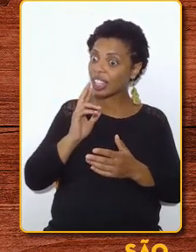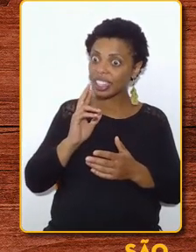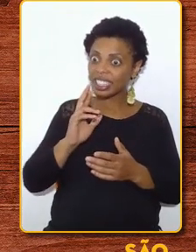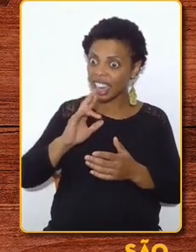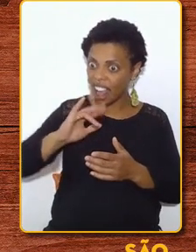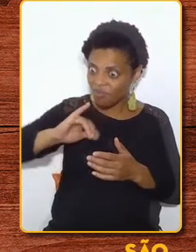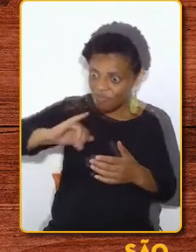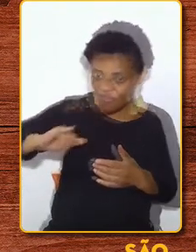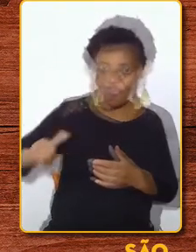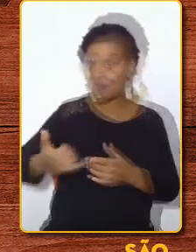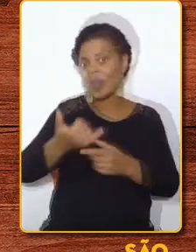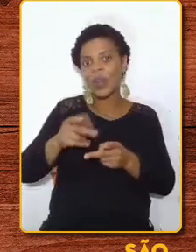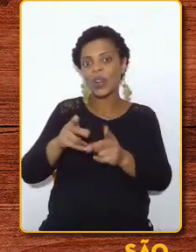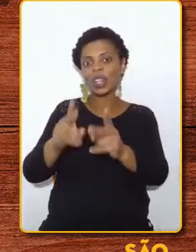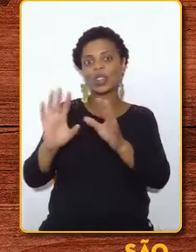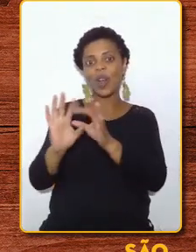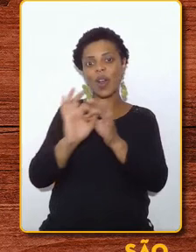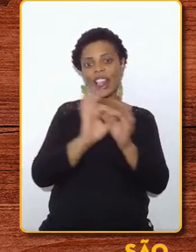engatilhada com o assunto.